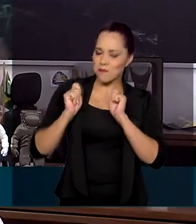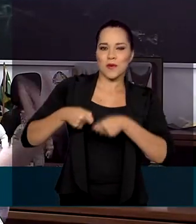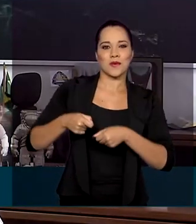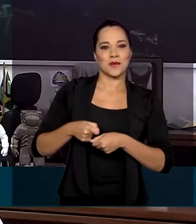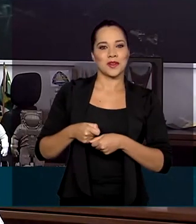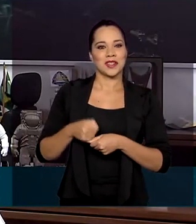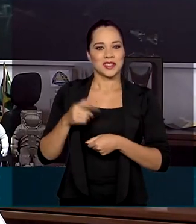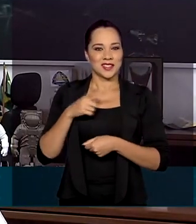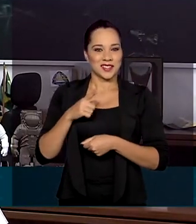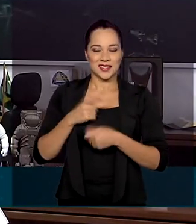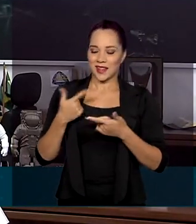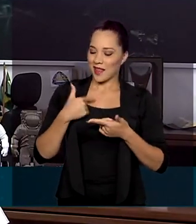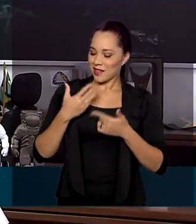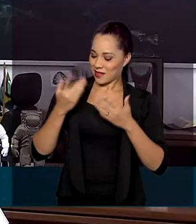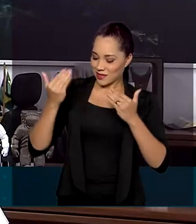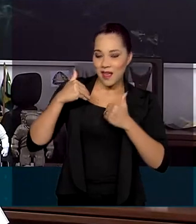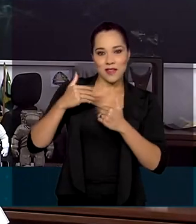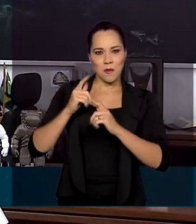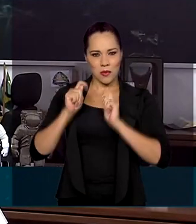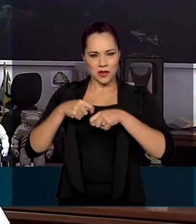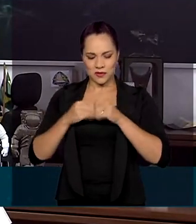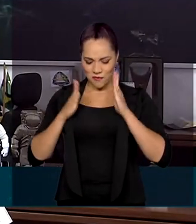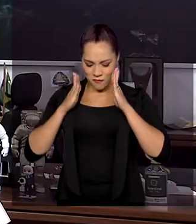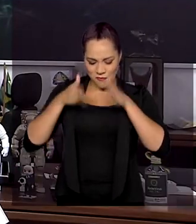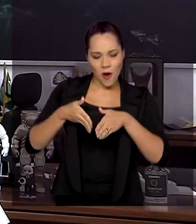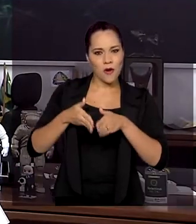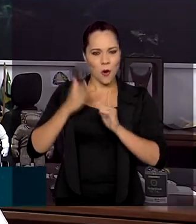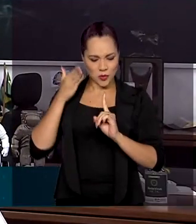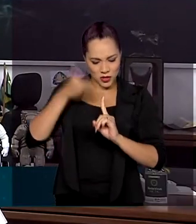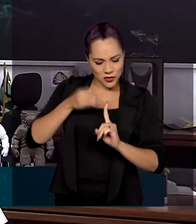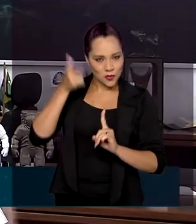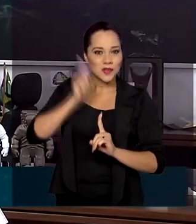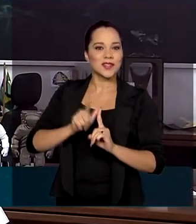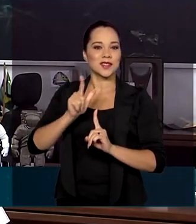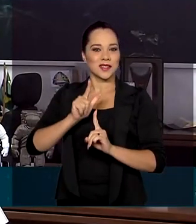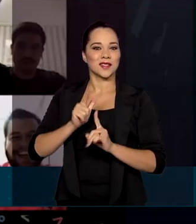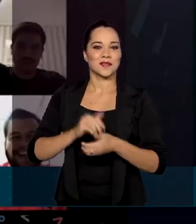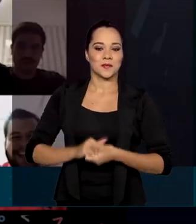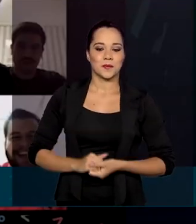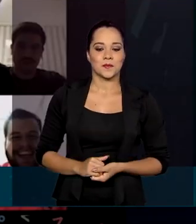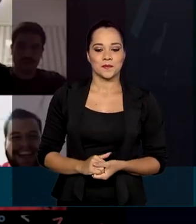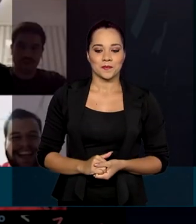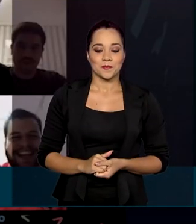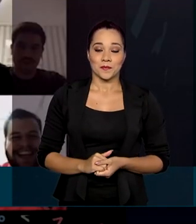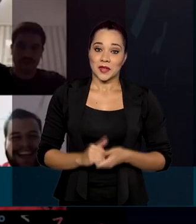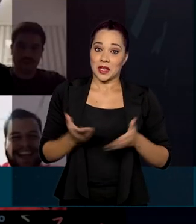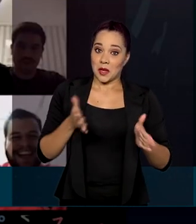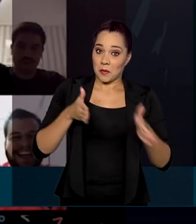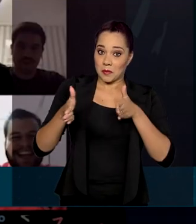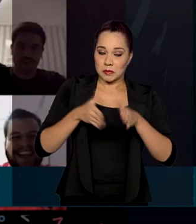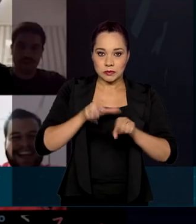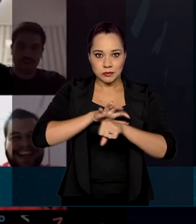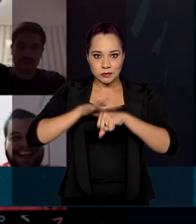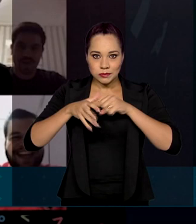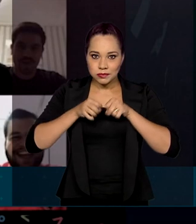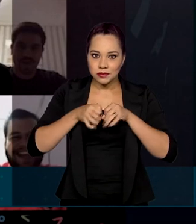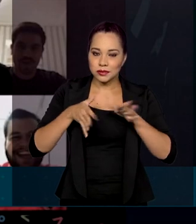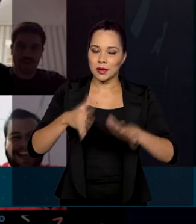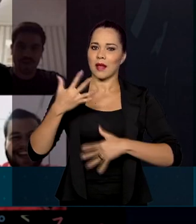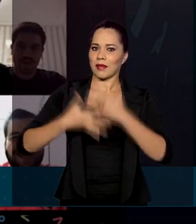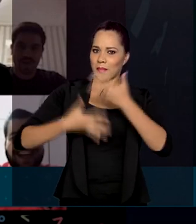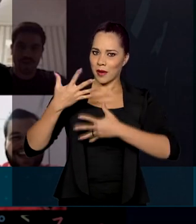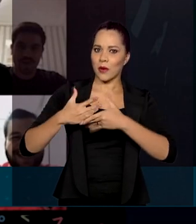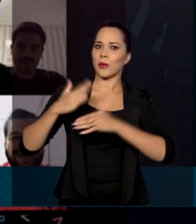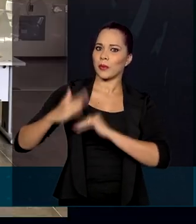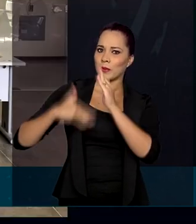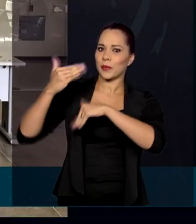se dedicar a um objetivo e conseguir conquistar algo para o E nem a pandemia do coronavírus atrapalhou